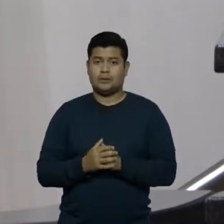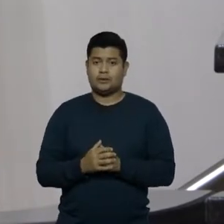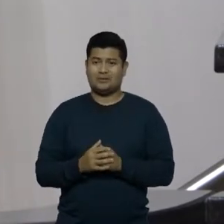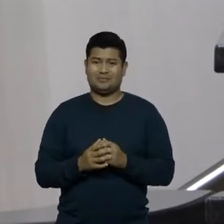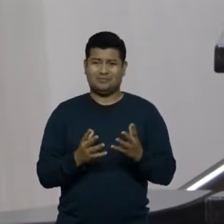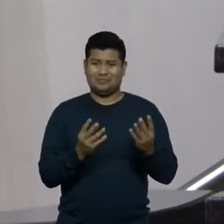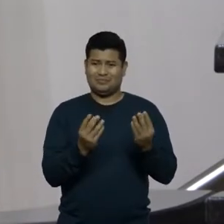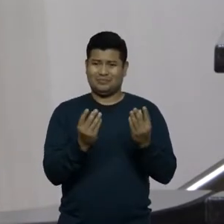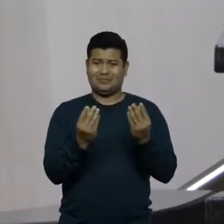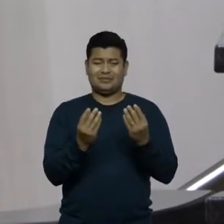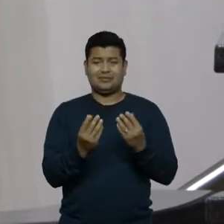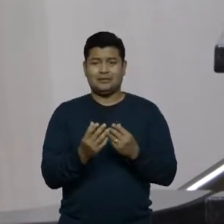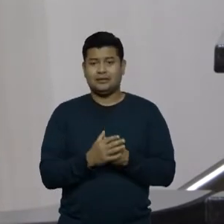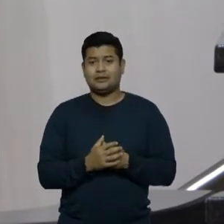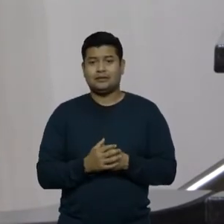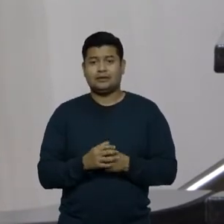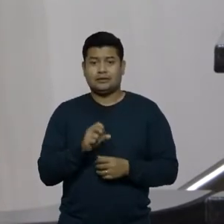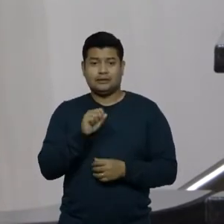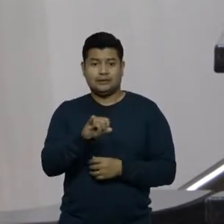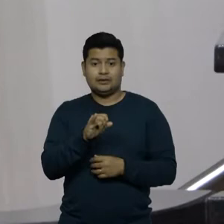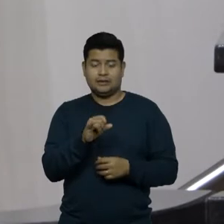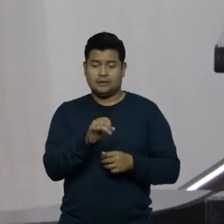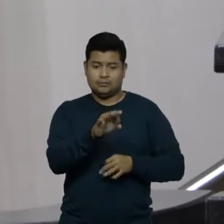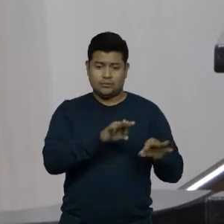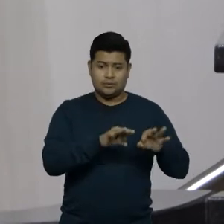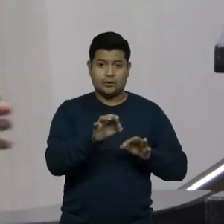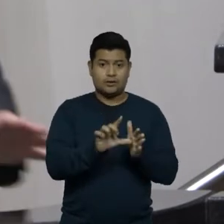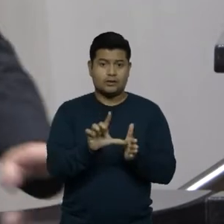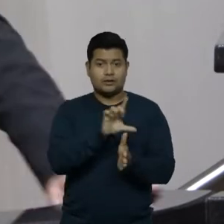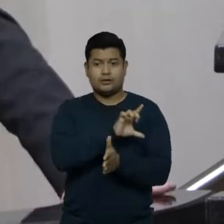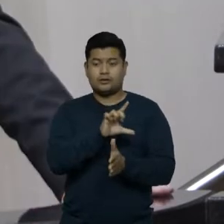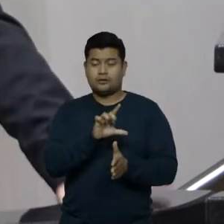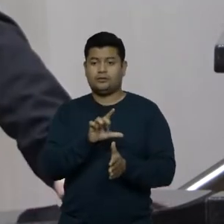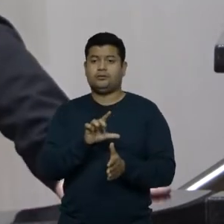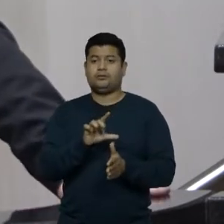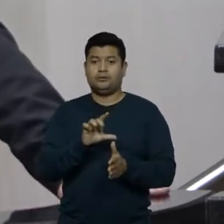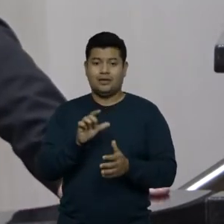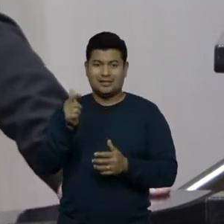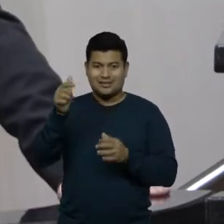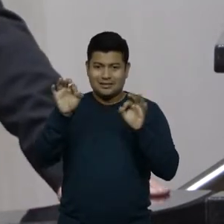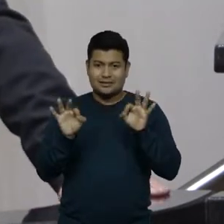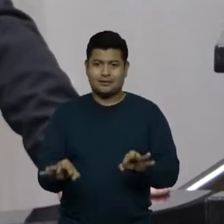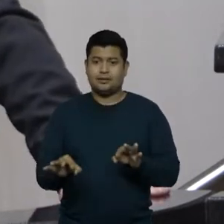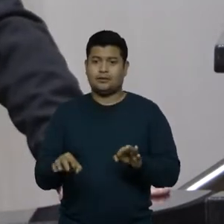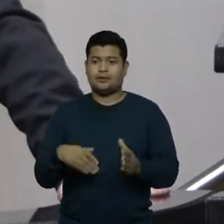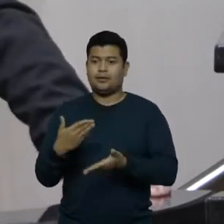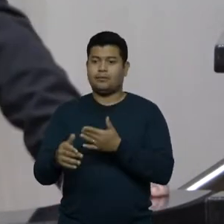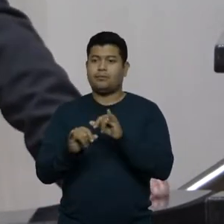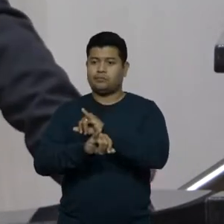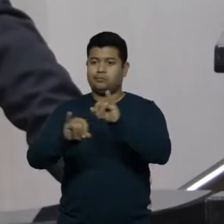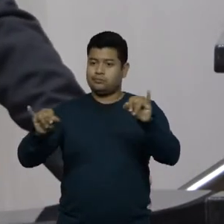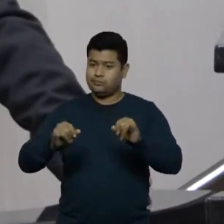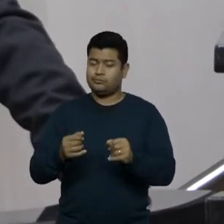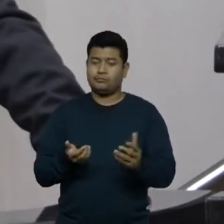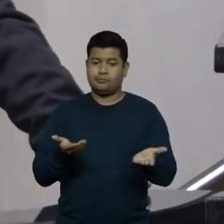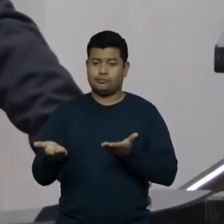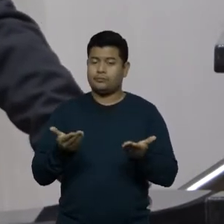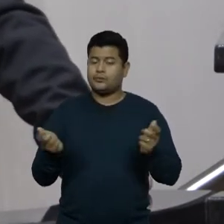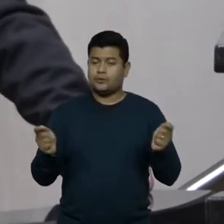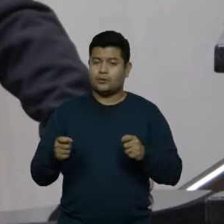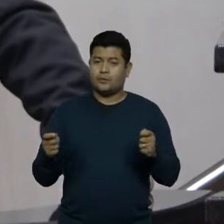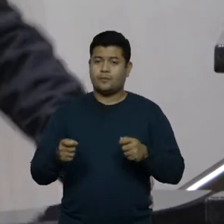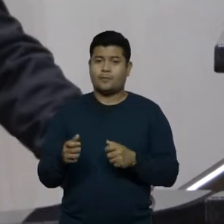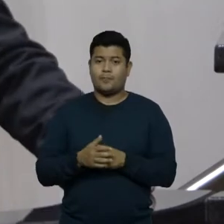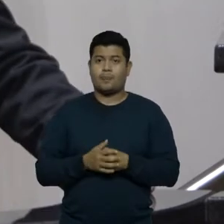não adianta lançar licitação se não tiver atualizado Então esse esse trecho Concórdia Ceará Chapecó